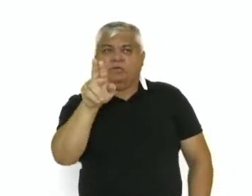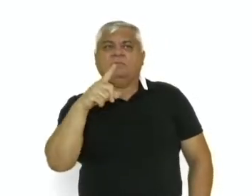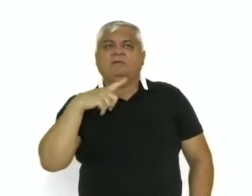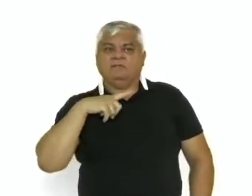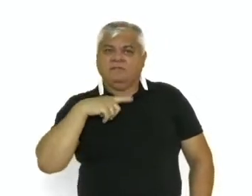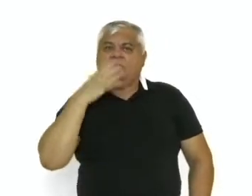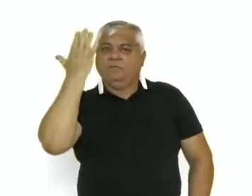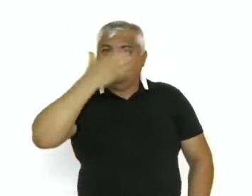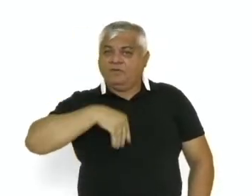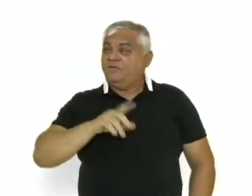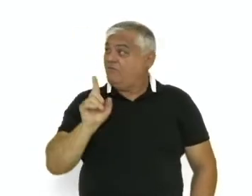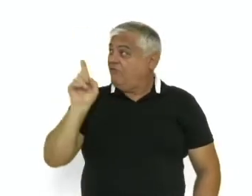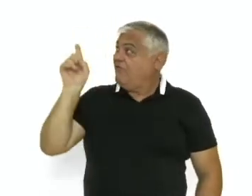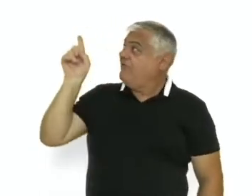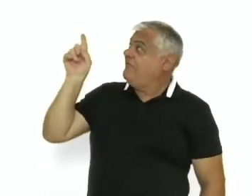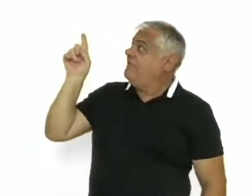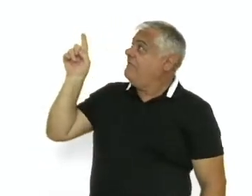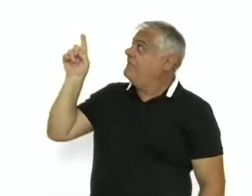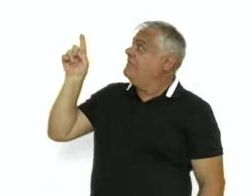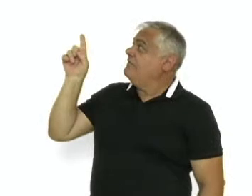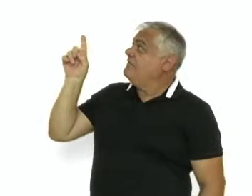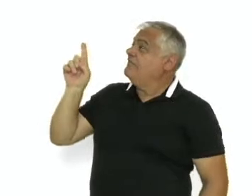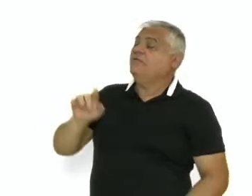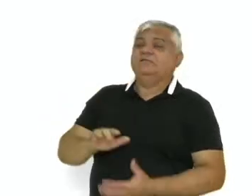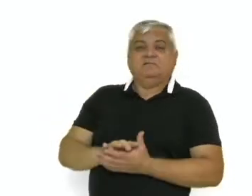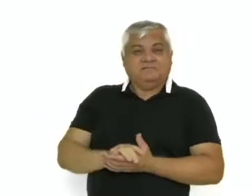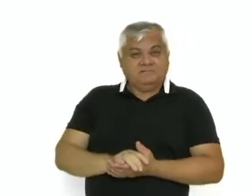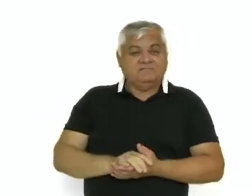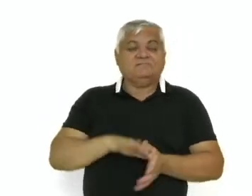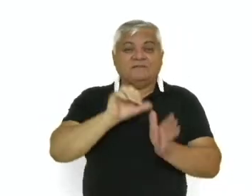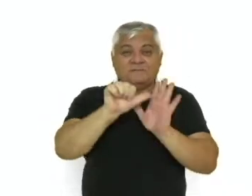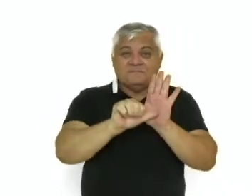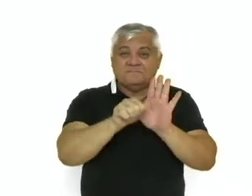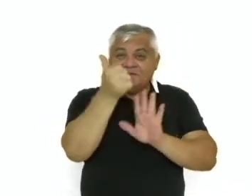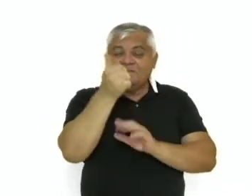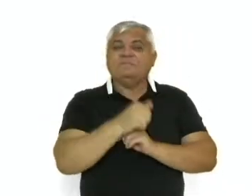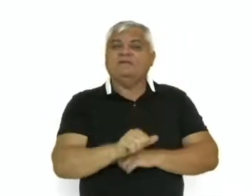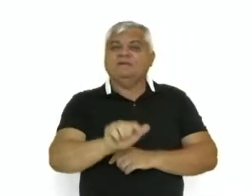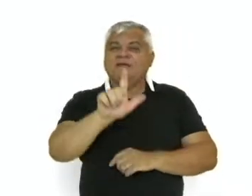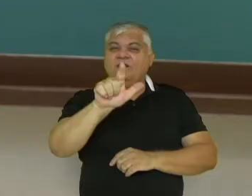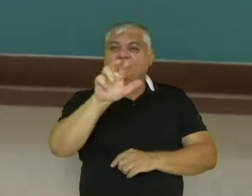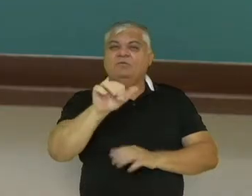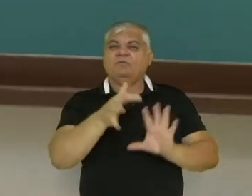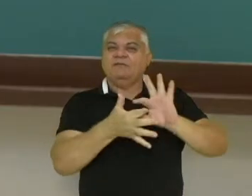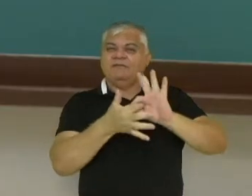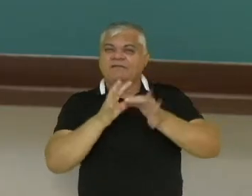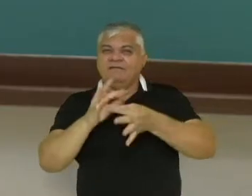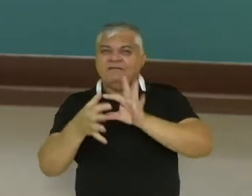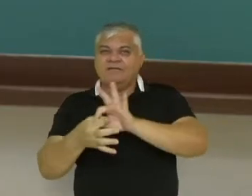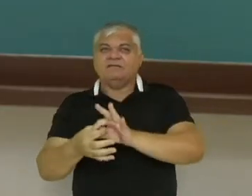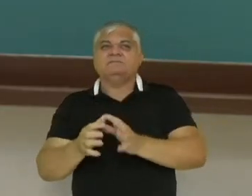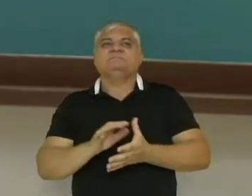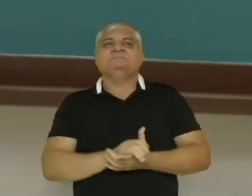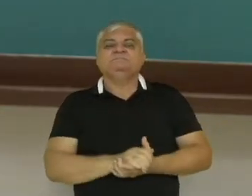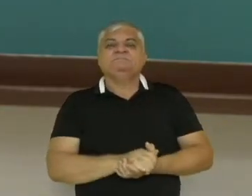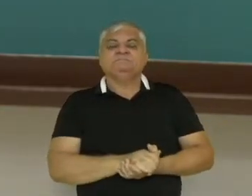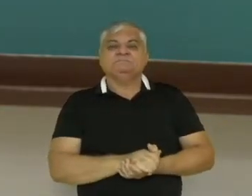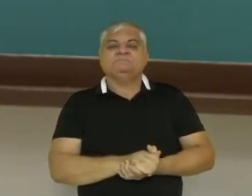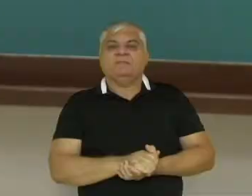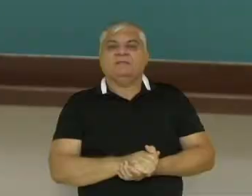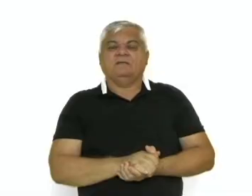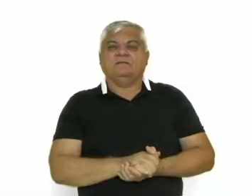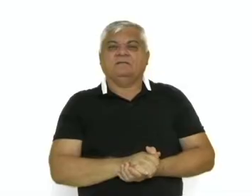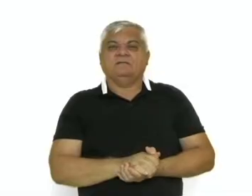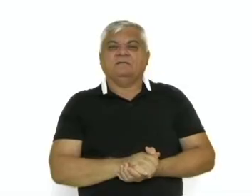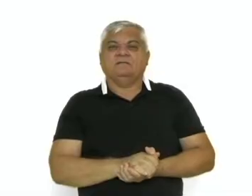aqui, ó, que foi um dos primeiros jogos, das lutas nos primeiros Jogos Olímpicos. Então,